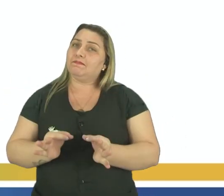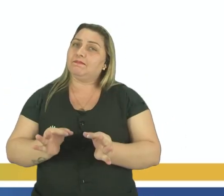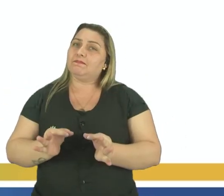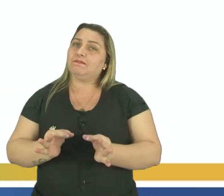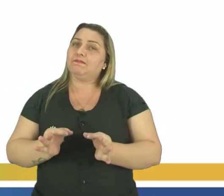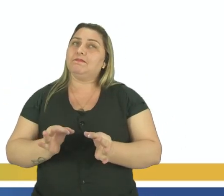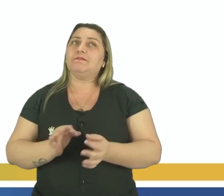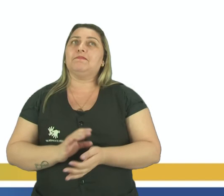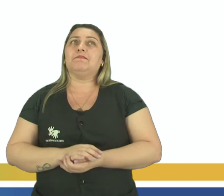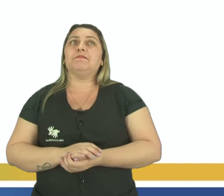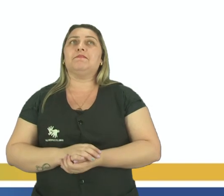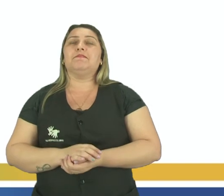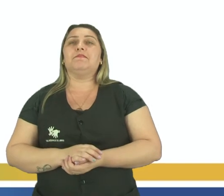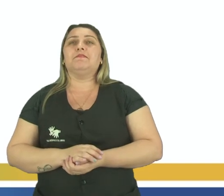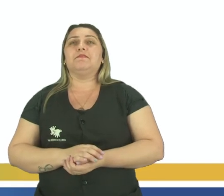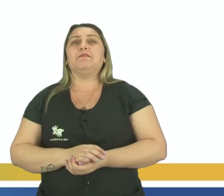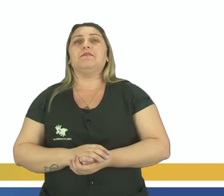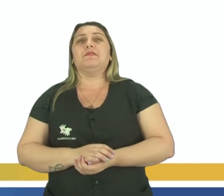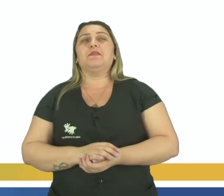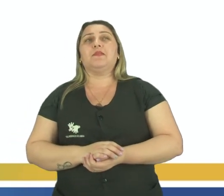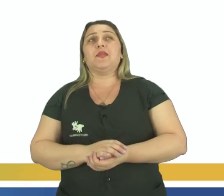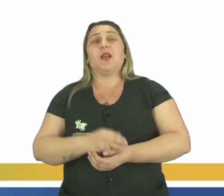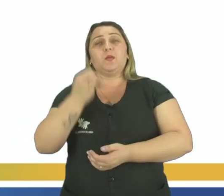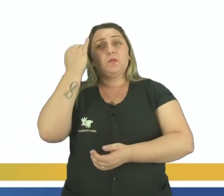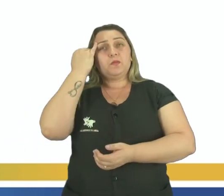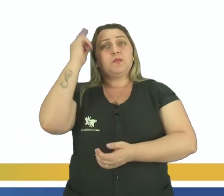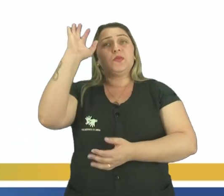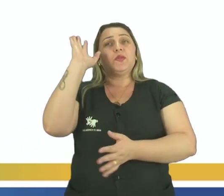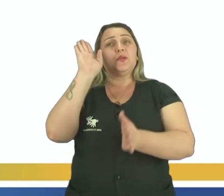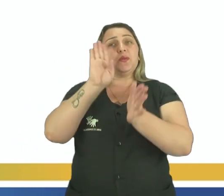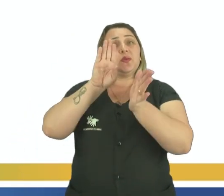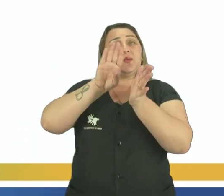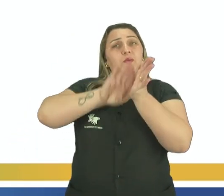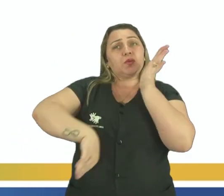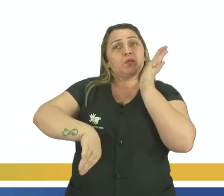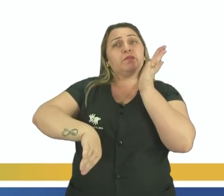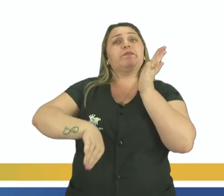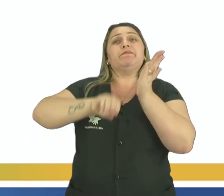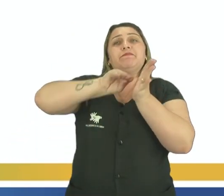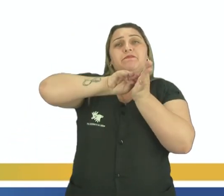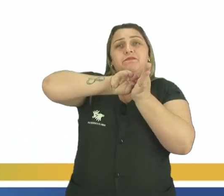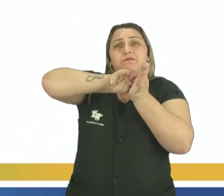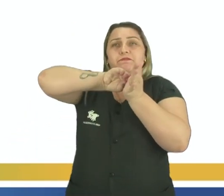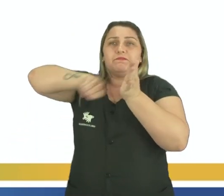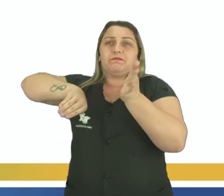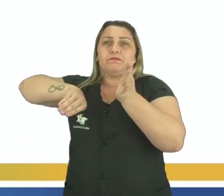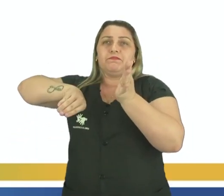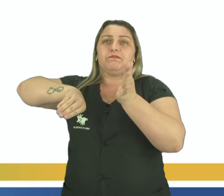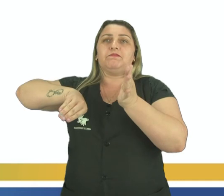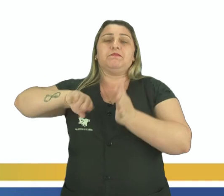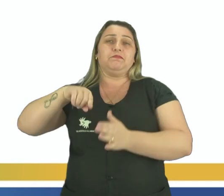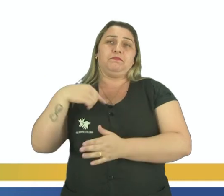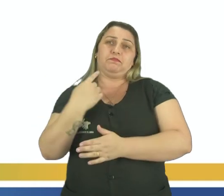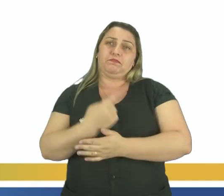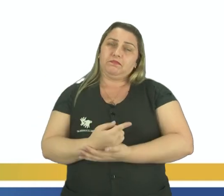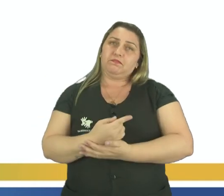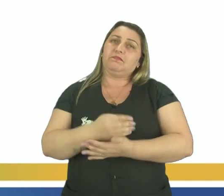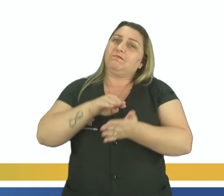Exatamente, né? Então, essa é a ideia de subtração, de retirada, né? Nós vamos